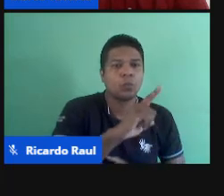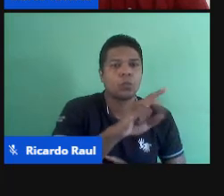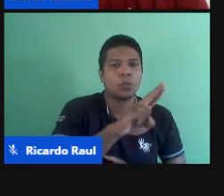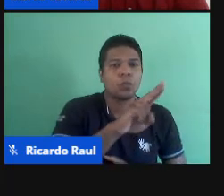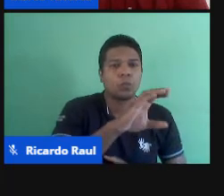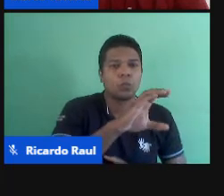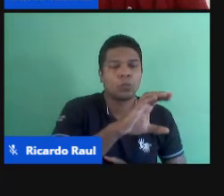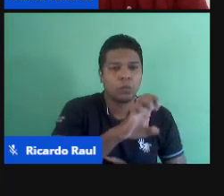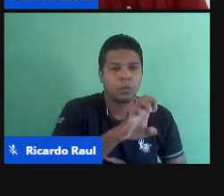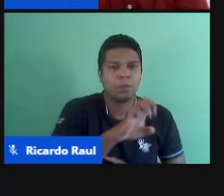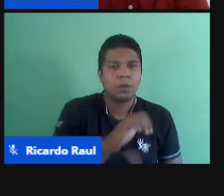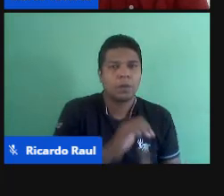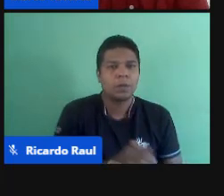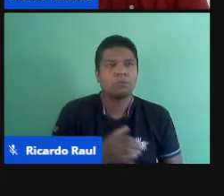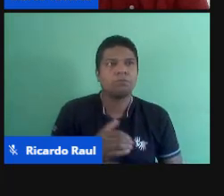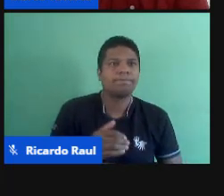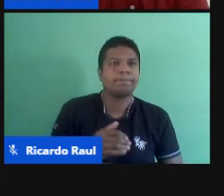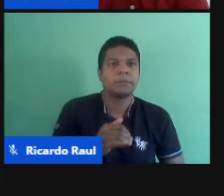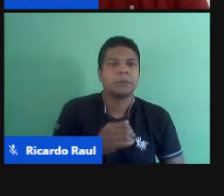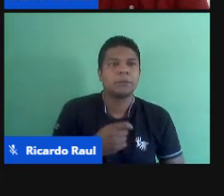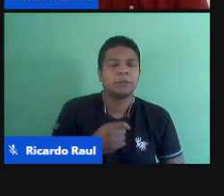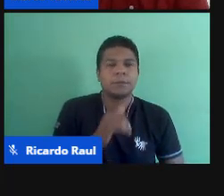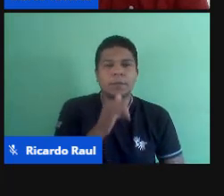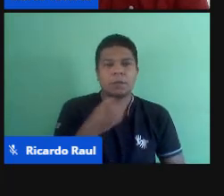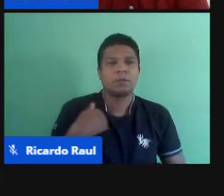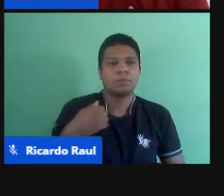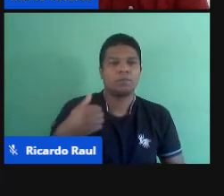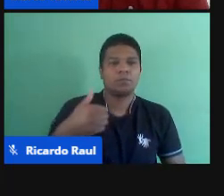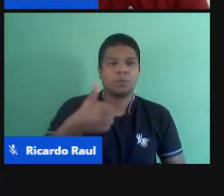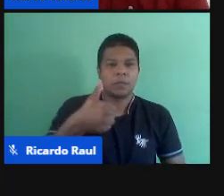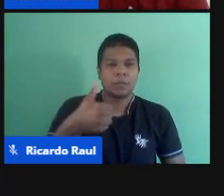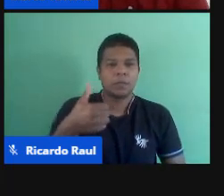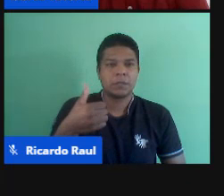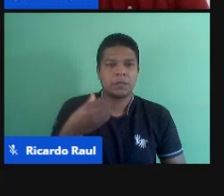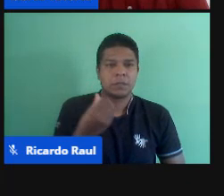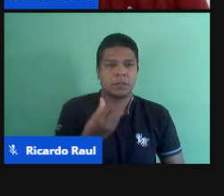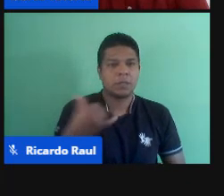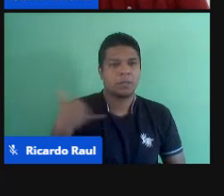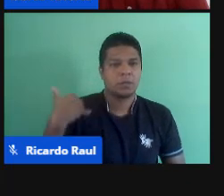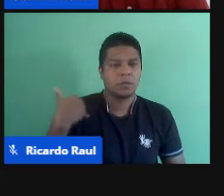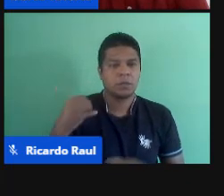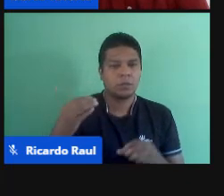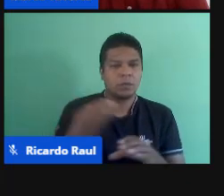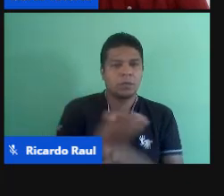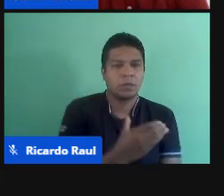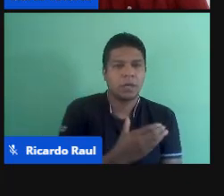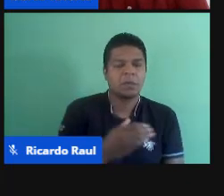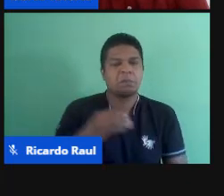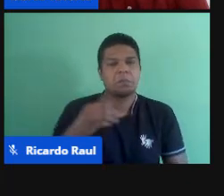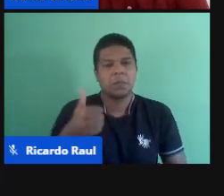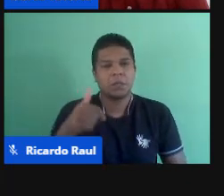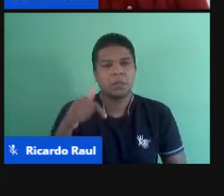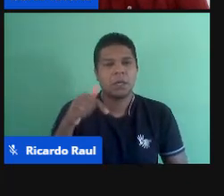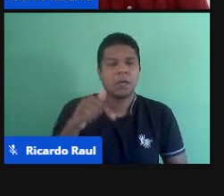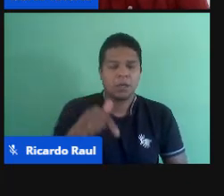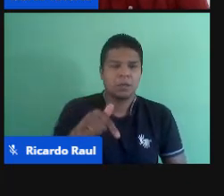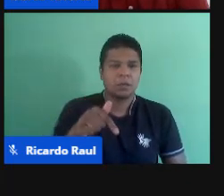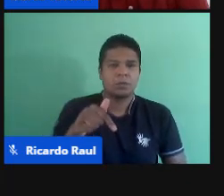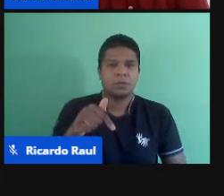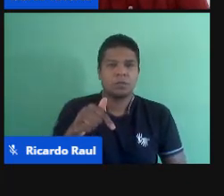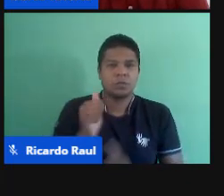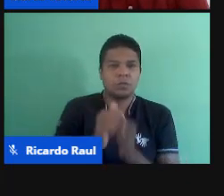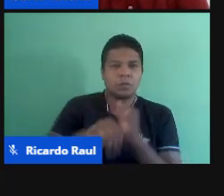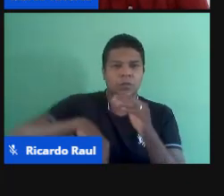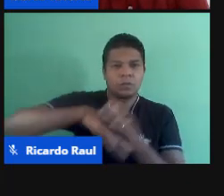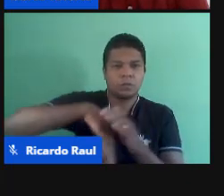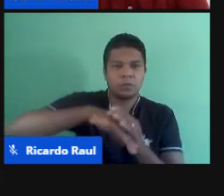eu, com 16 anos, fui jogar futebol, quando eu completei 16, 17 anos, eu assinei